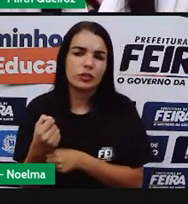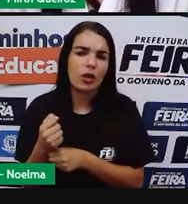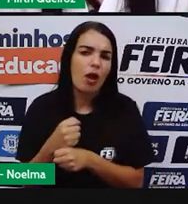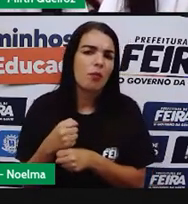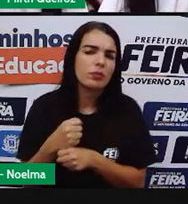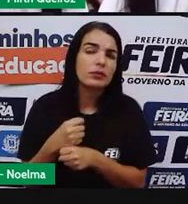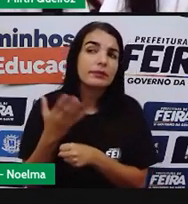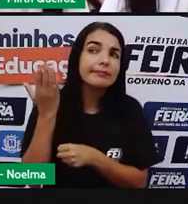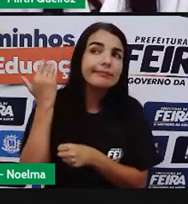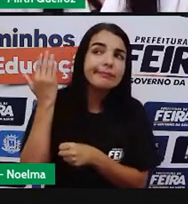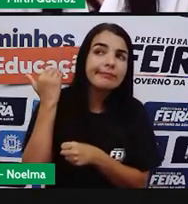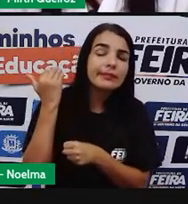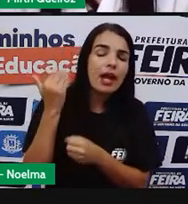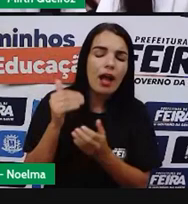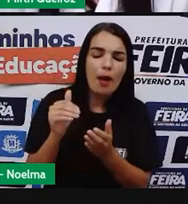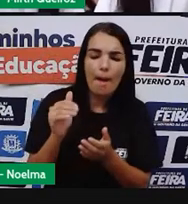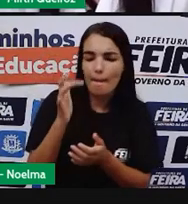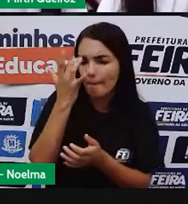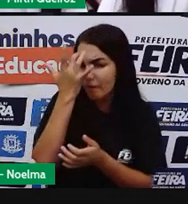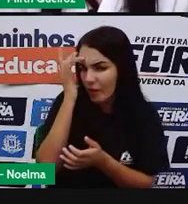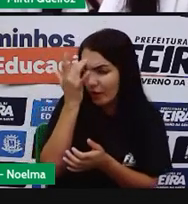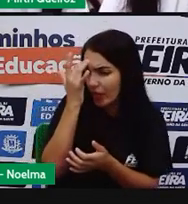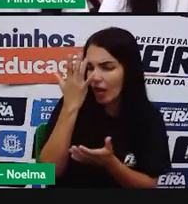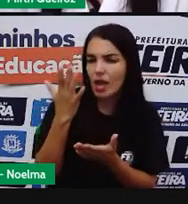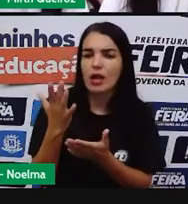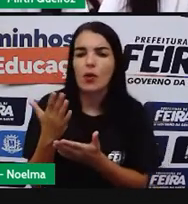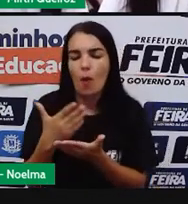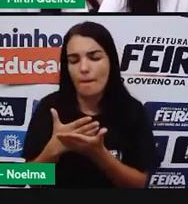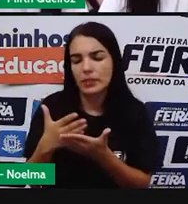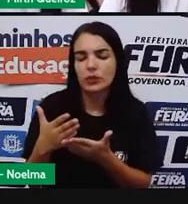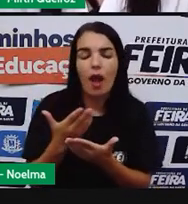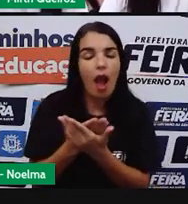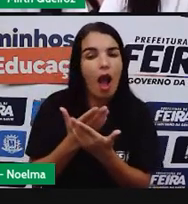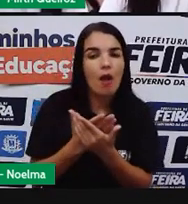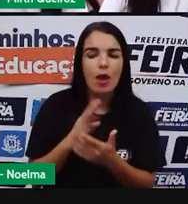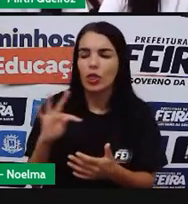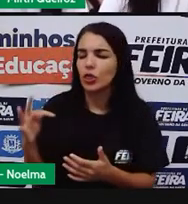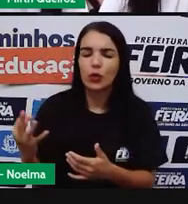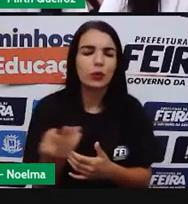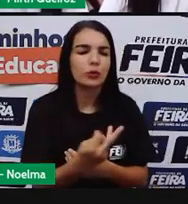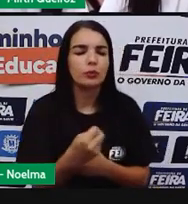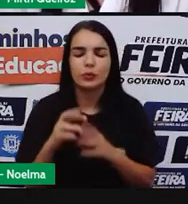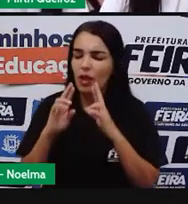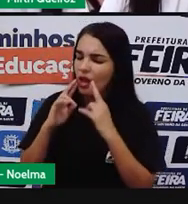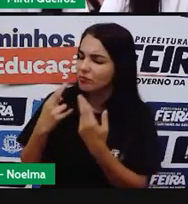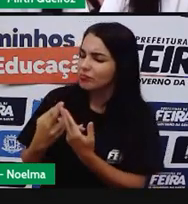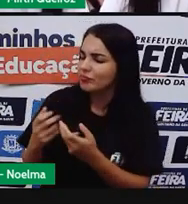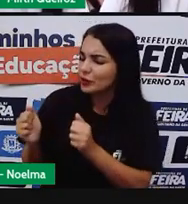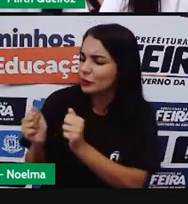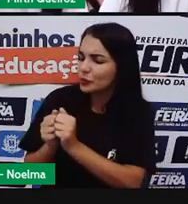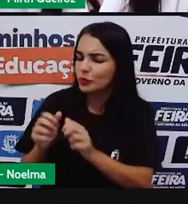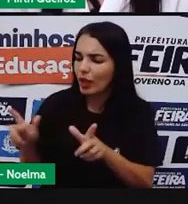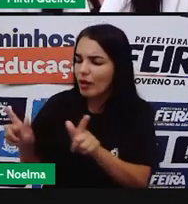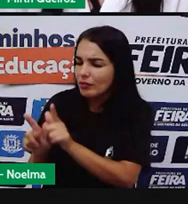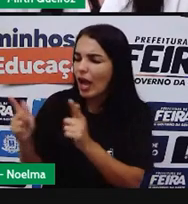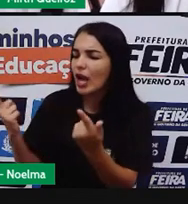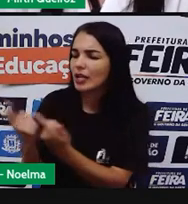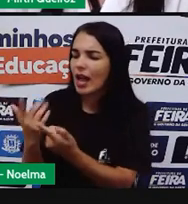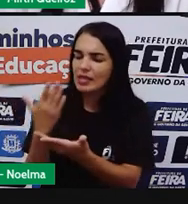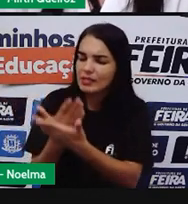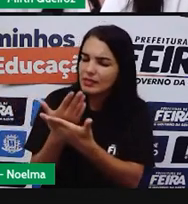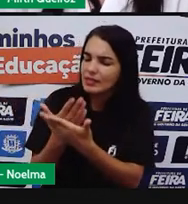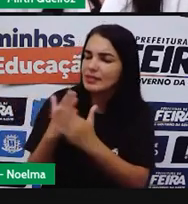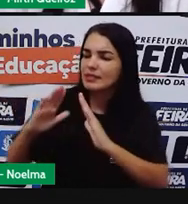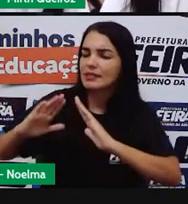Começou lá no mês de fevereiro para março, né? Onde a gente estava todo mundo reunidos ali em sala de aula,